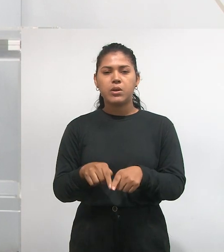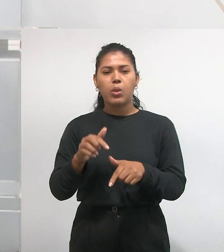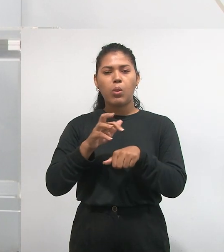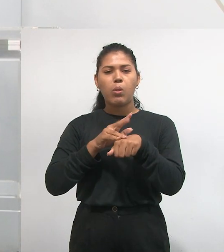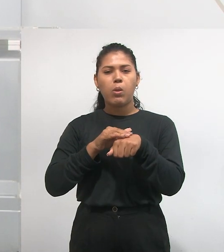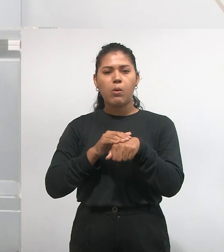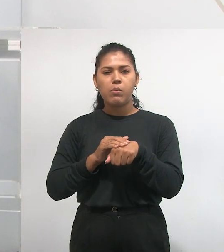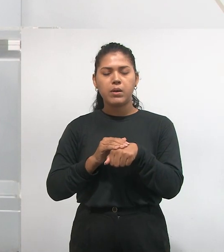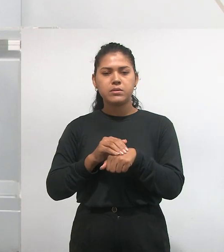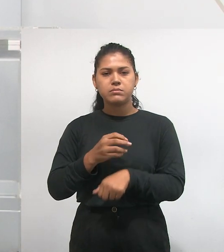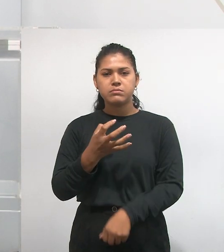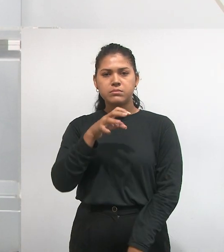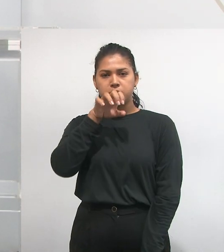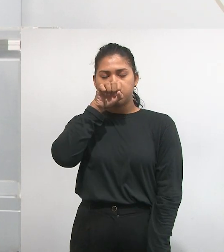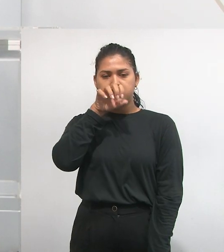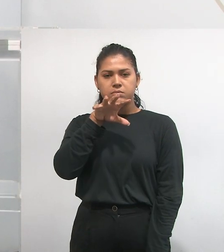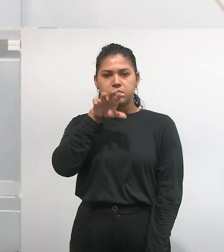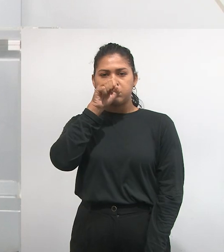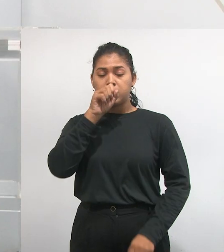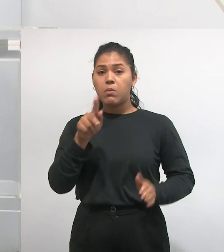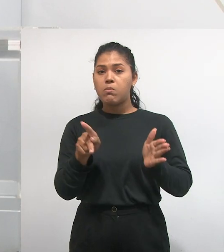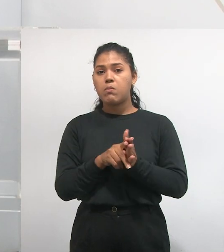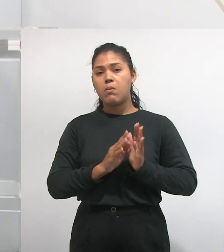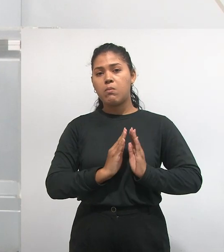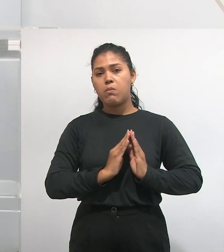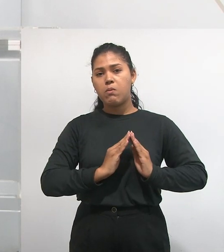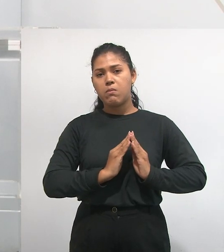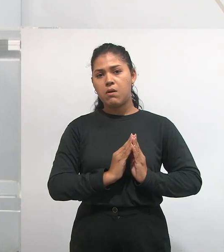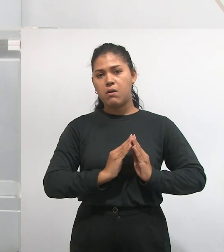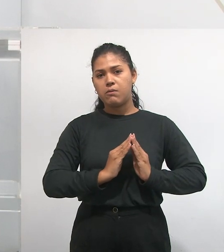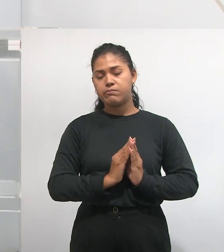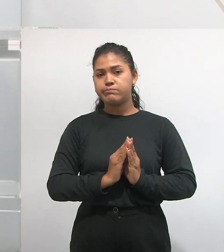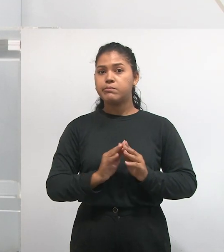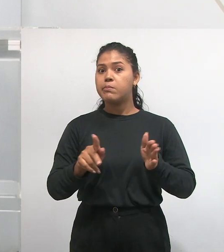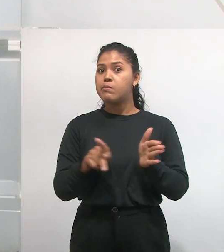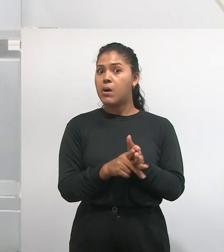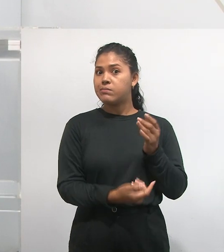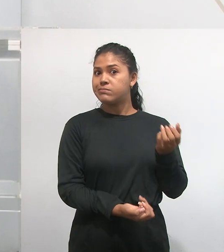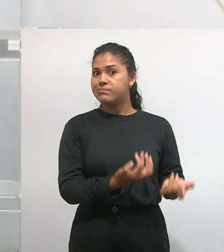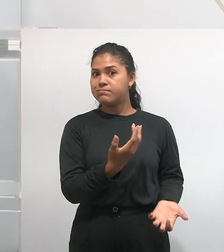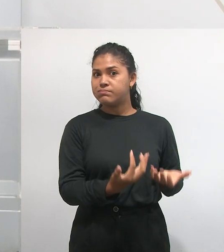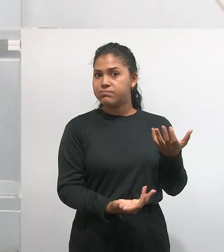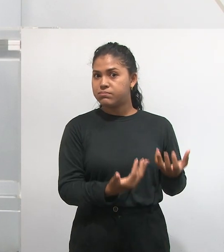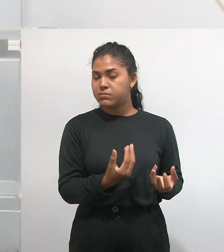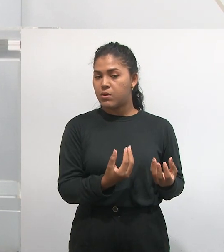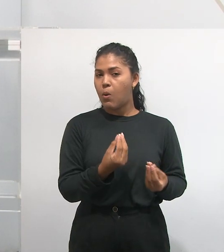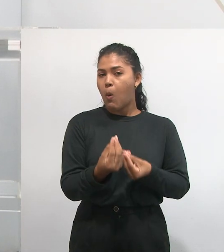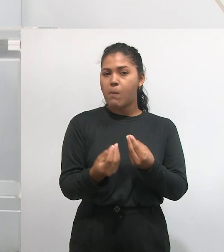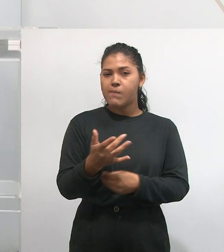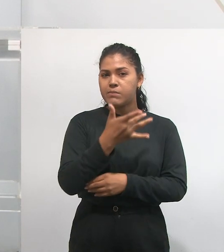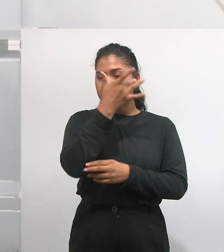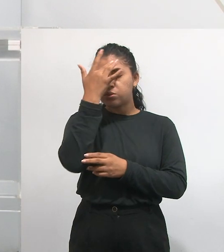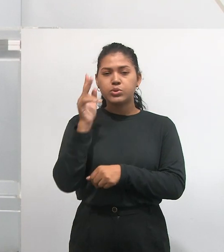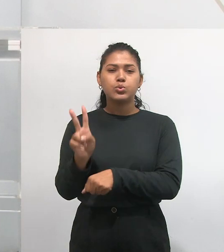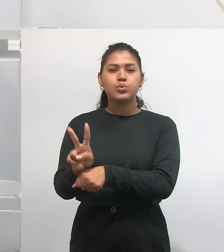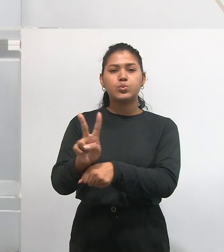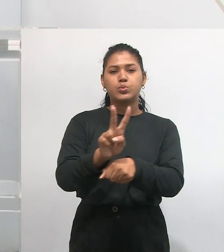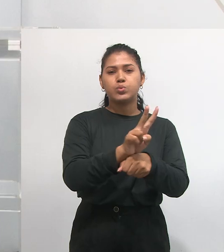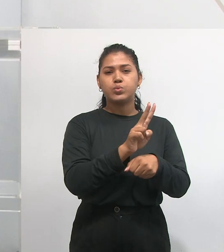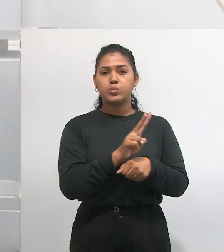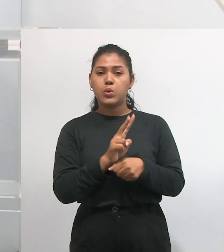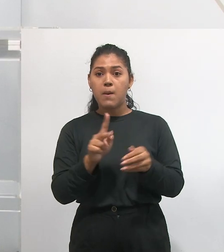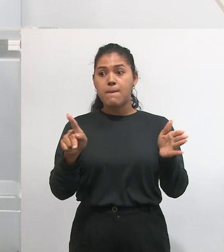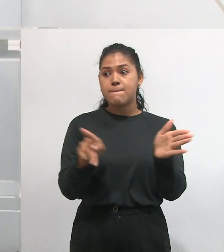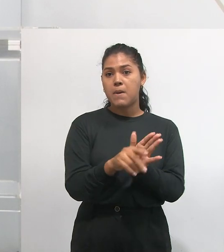causadas pelas intensas queimadas, causadas também pela forma como as pessoas estão lidando, né, com o meio